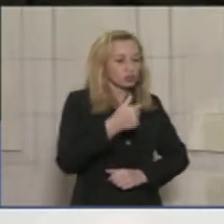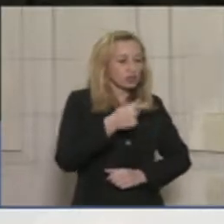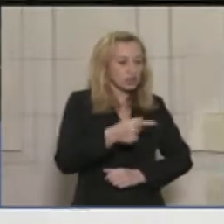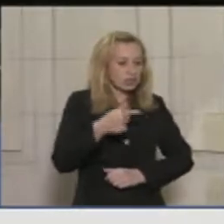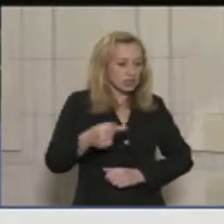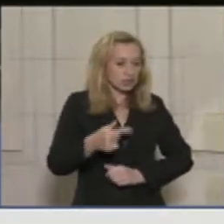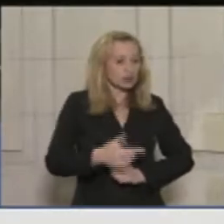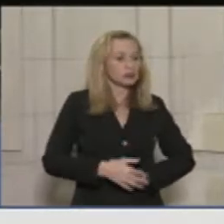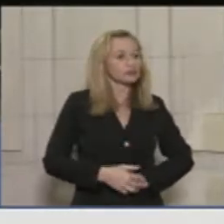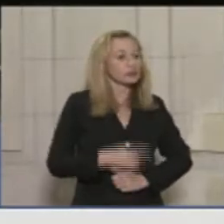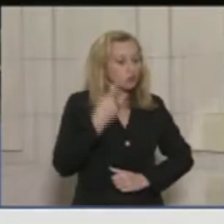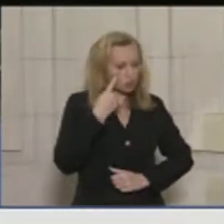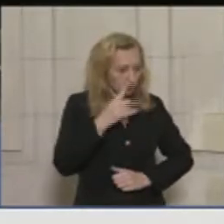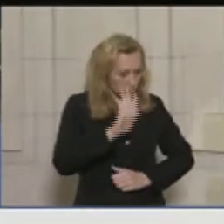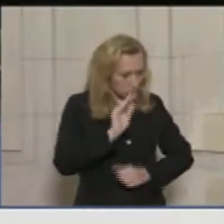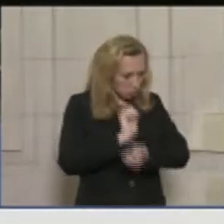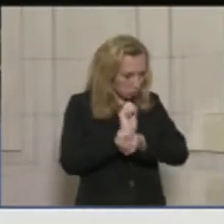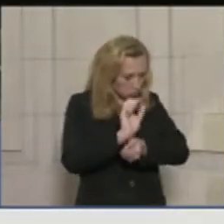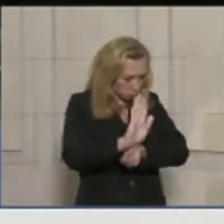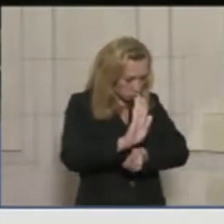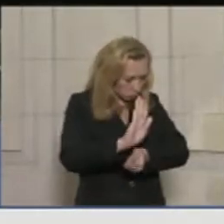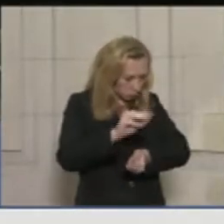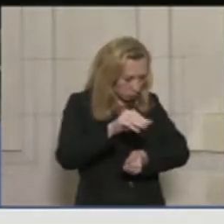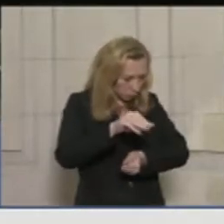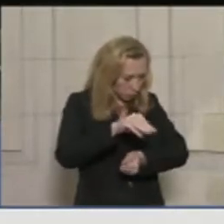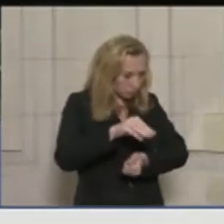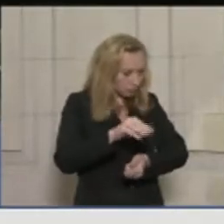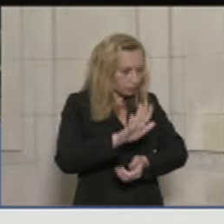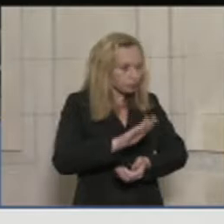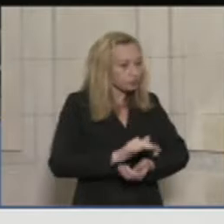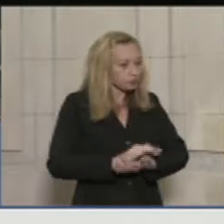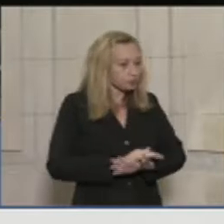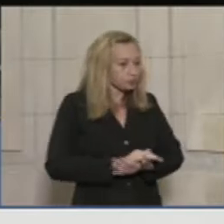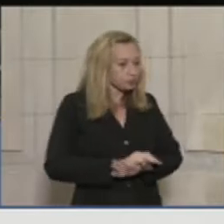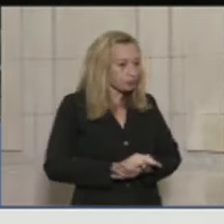4177. Só um minutinho. Um minuto, por favor.